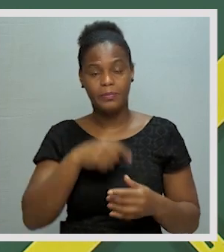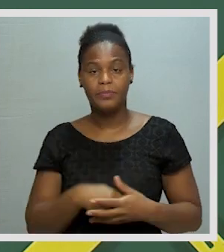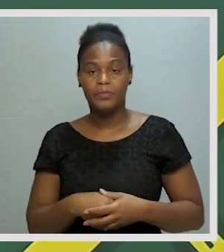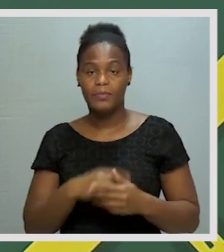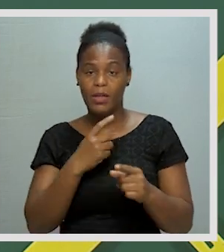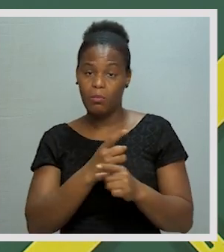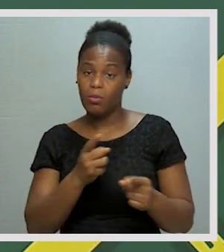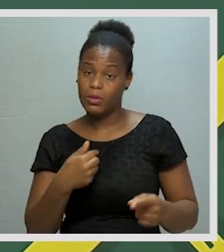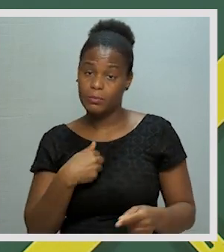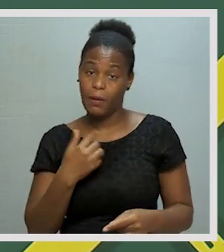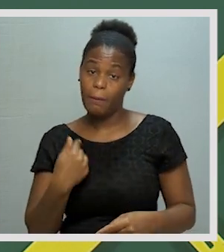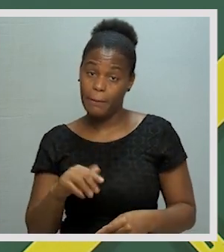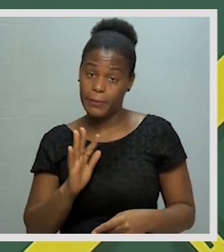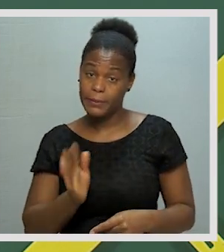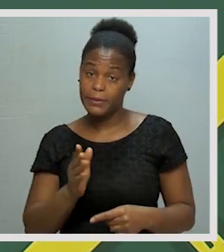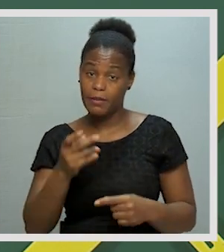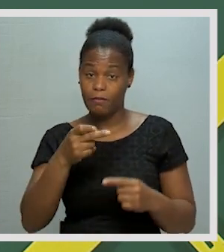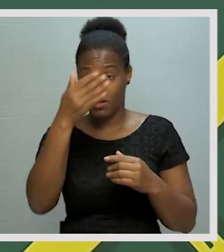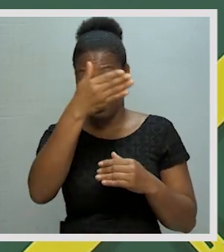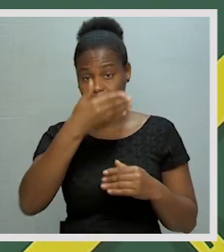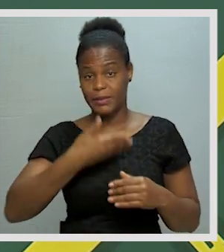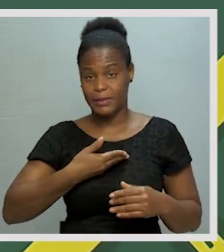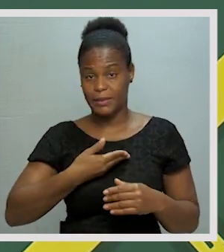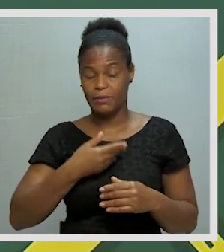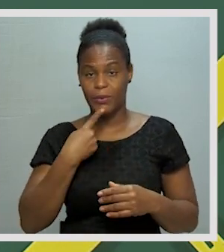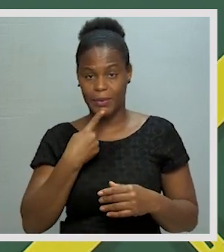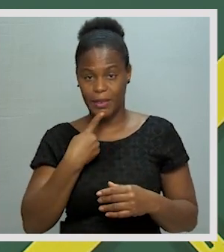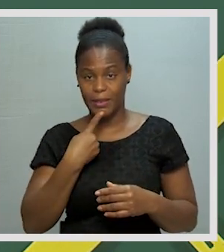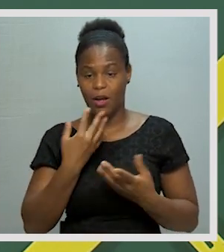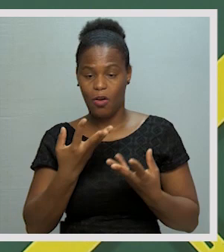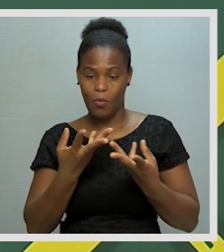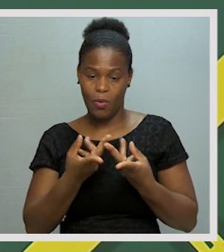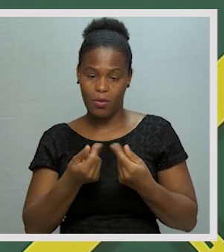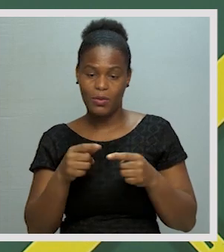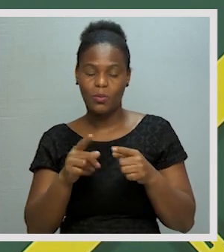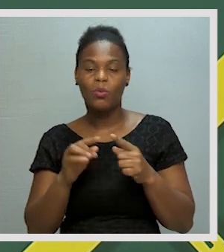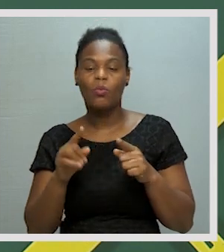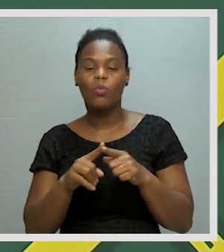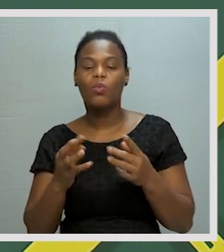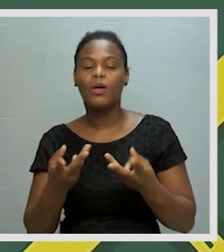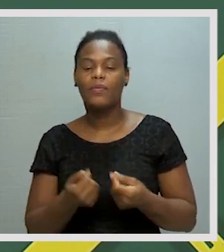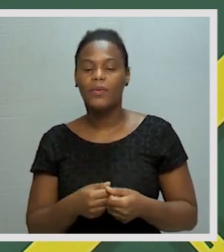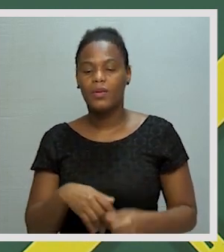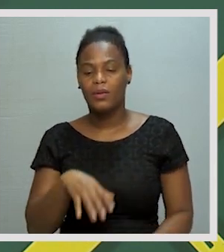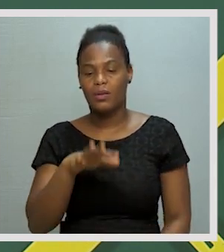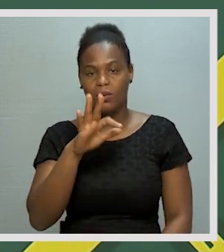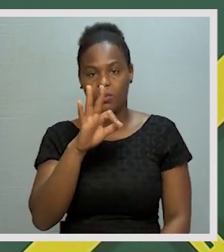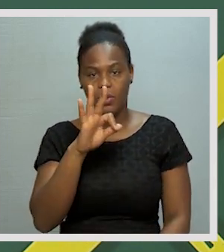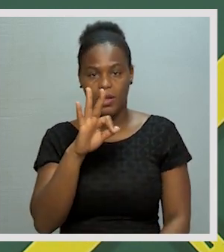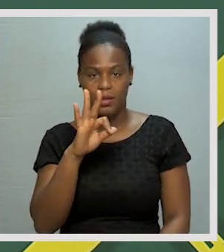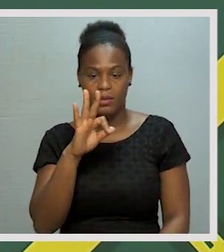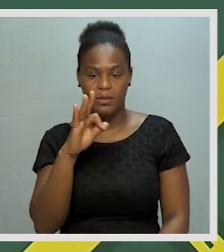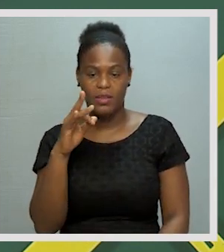com 4 dezenas. Por que que este 1 foi parar aqui,